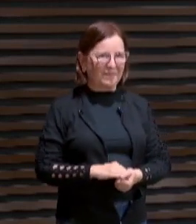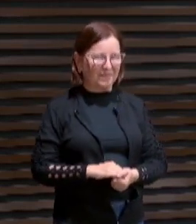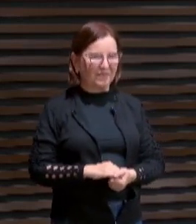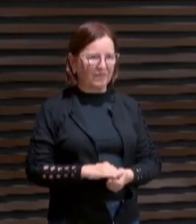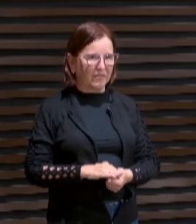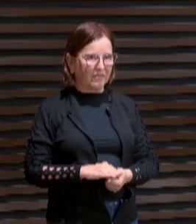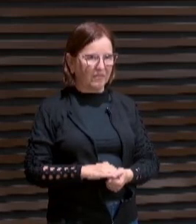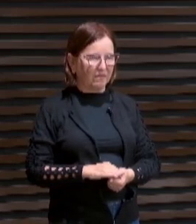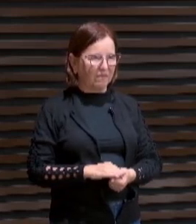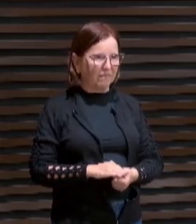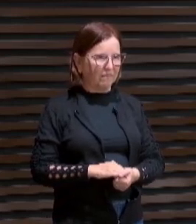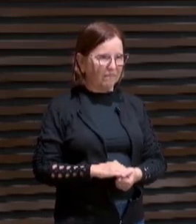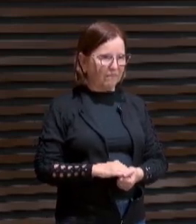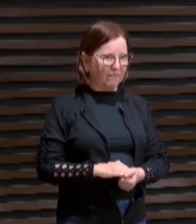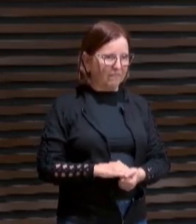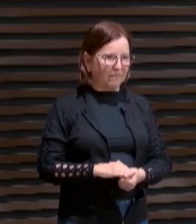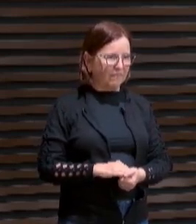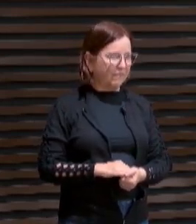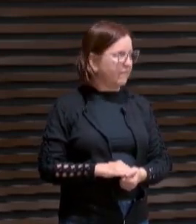Eu não sinto.